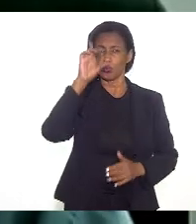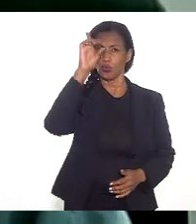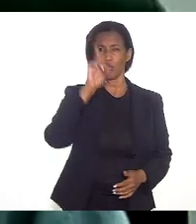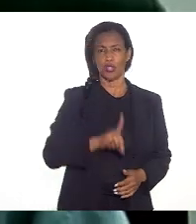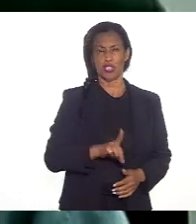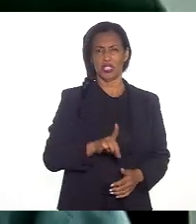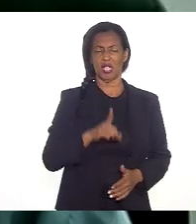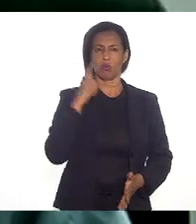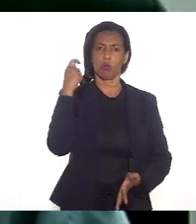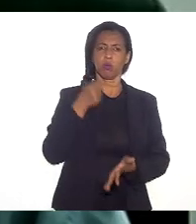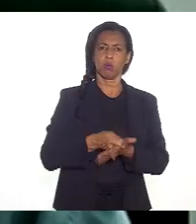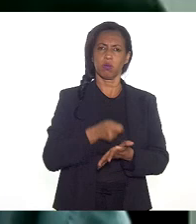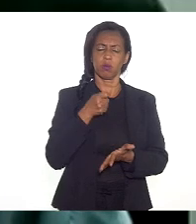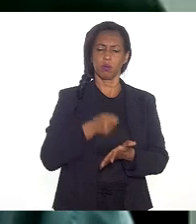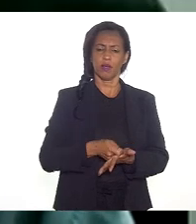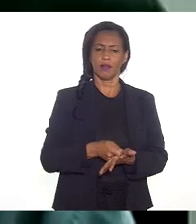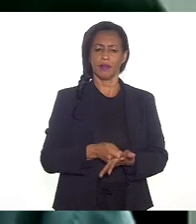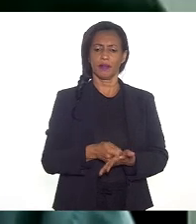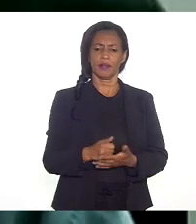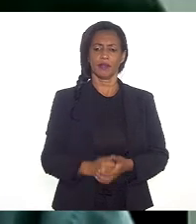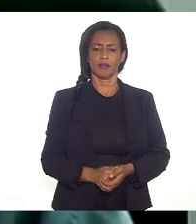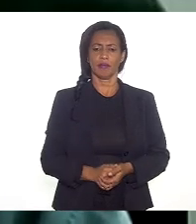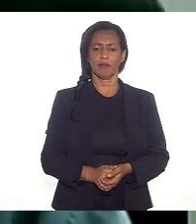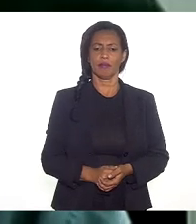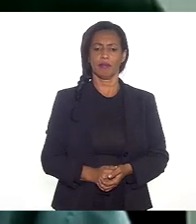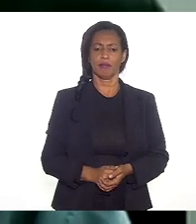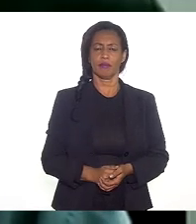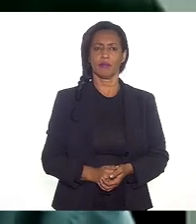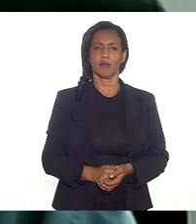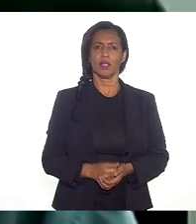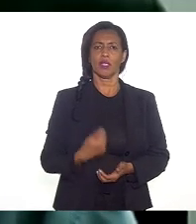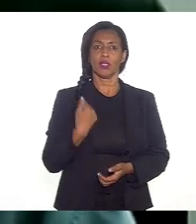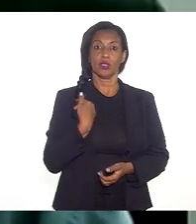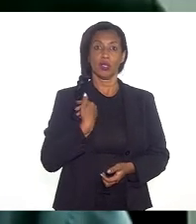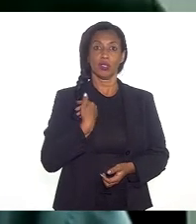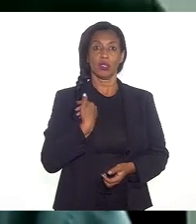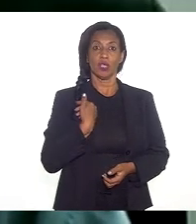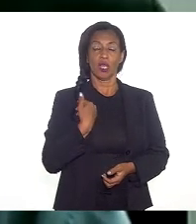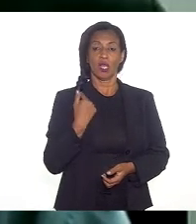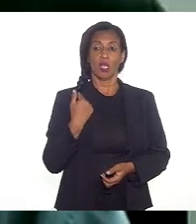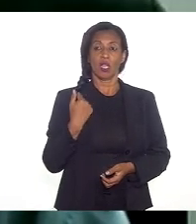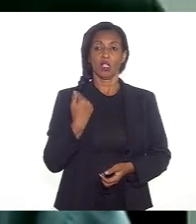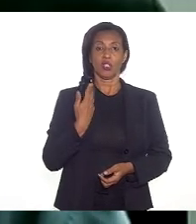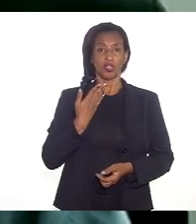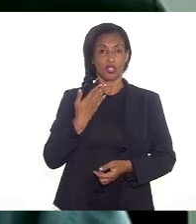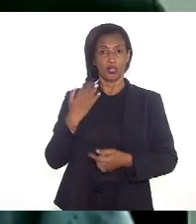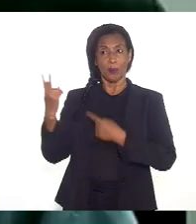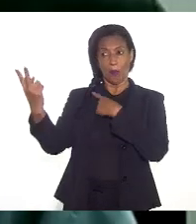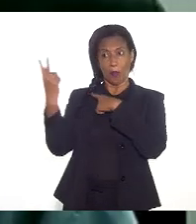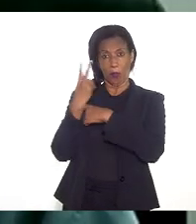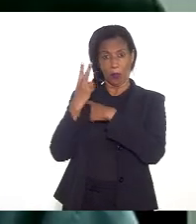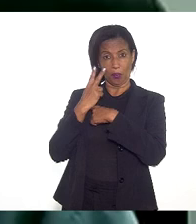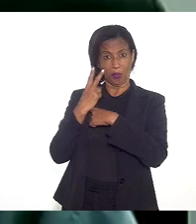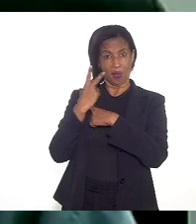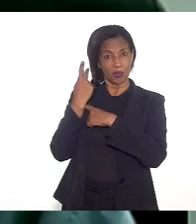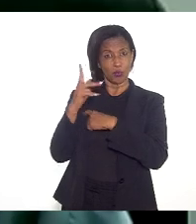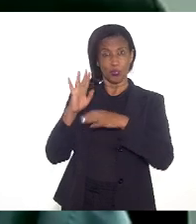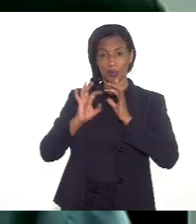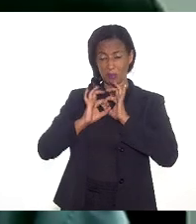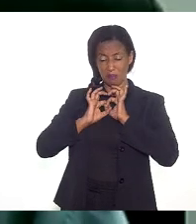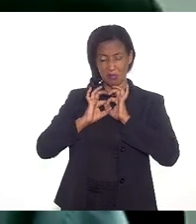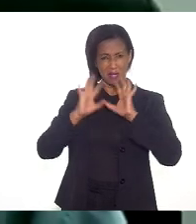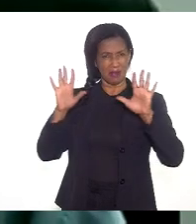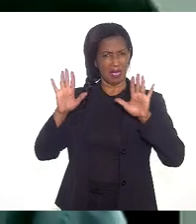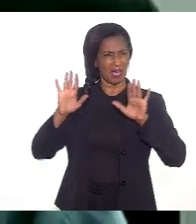e dever de defender as suas liberdades em todos